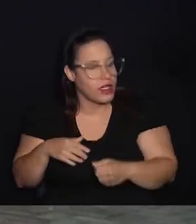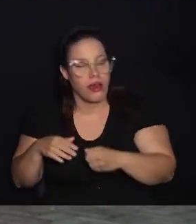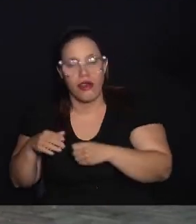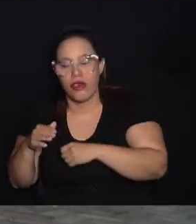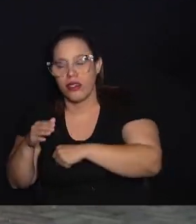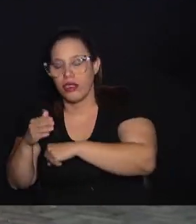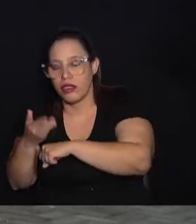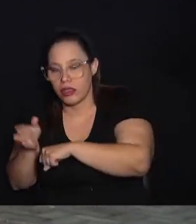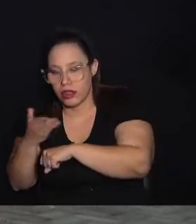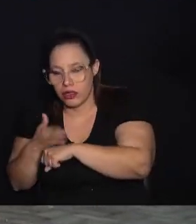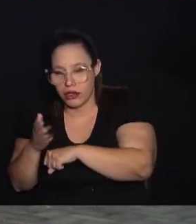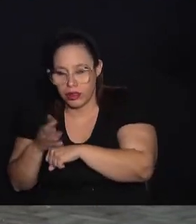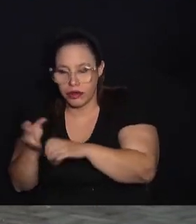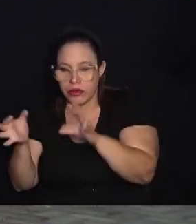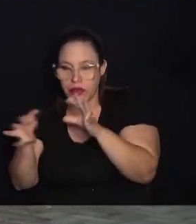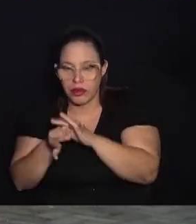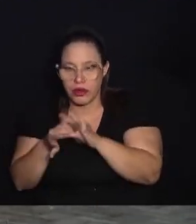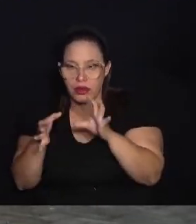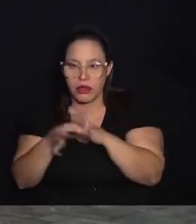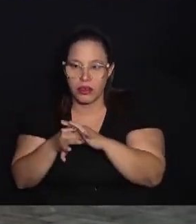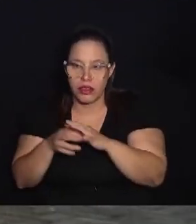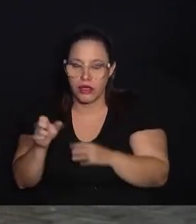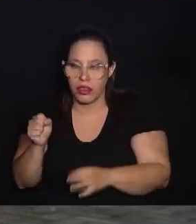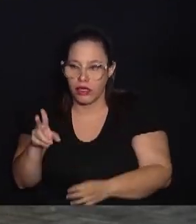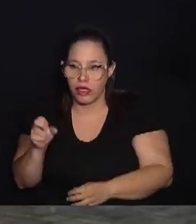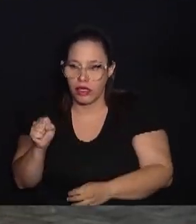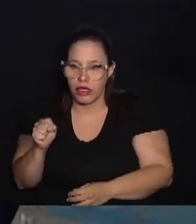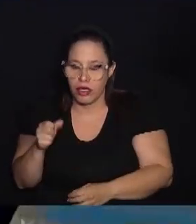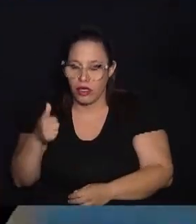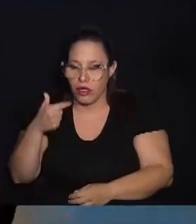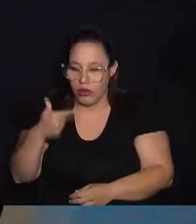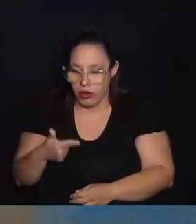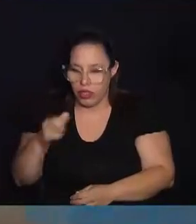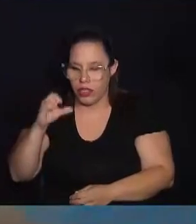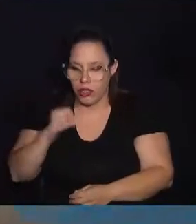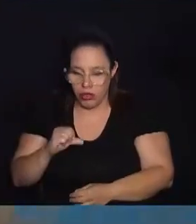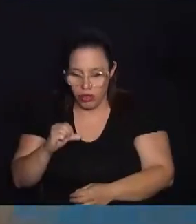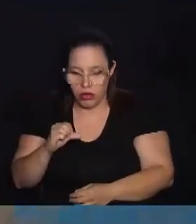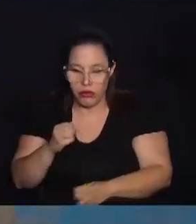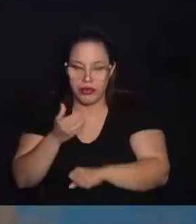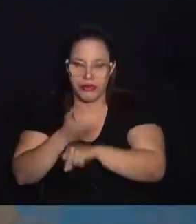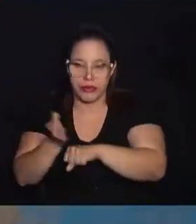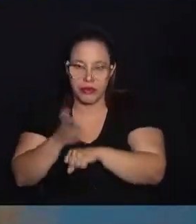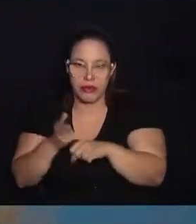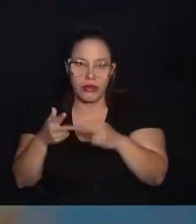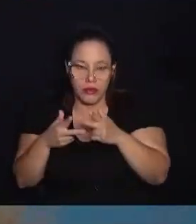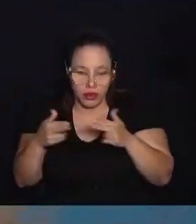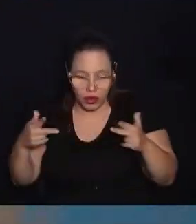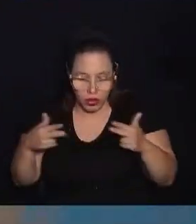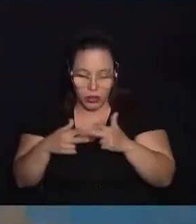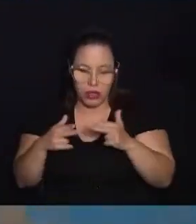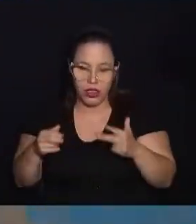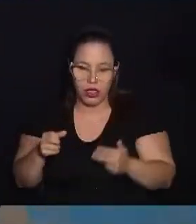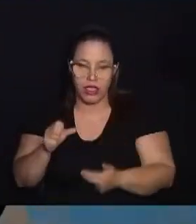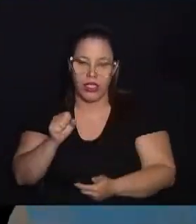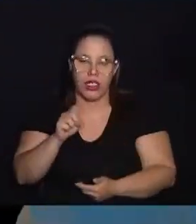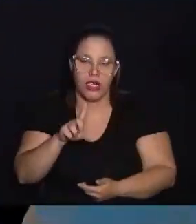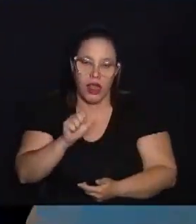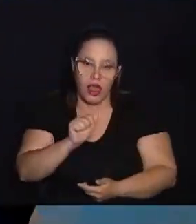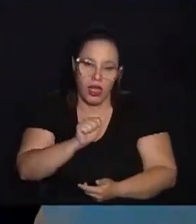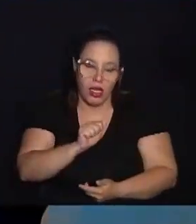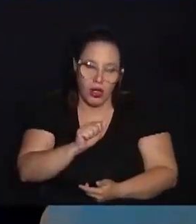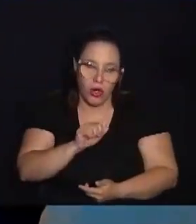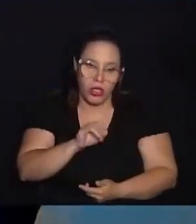né o SUS ele Oferta se eu não me engano 29 práticas Diferentes né nós aqui no centro de saúde de Santa Odila a gente